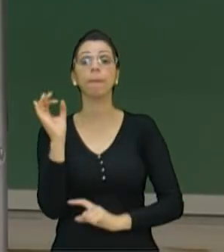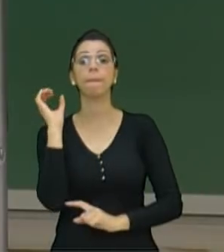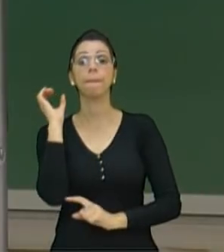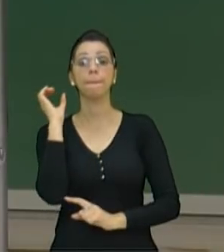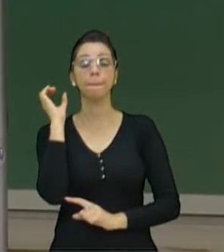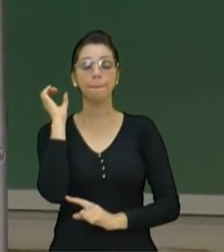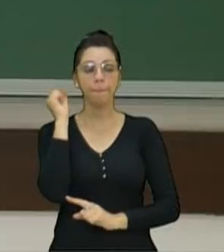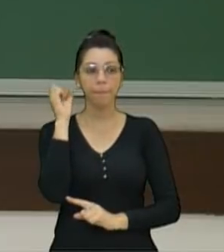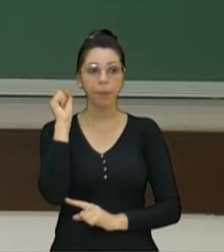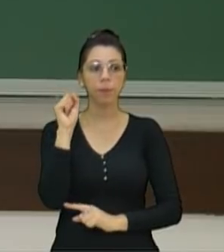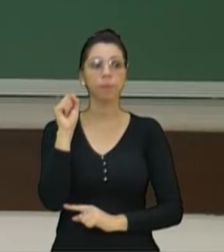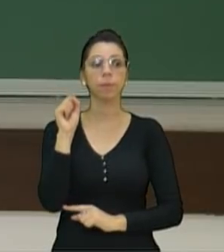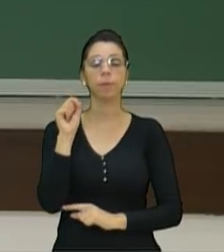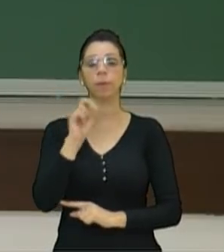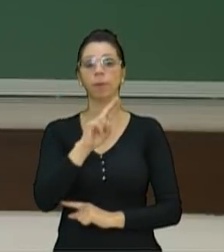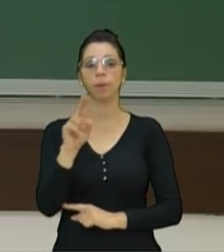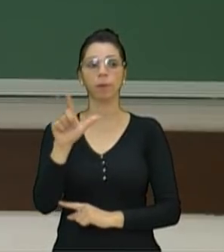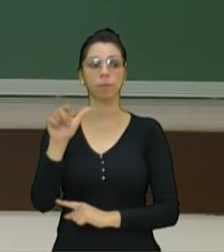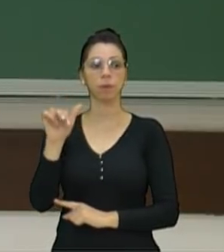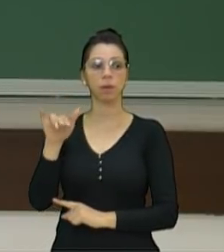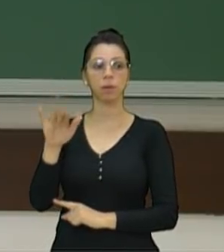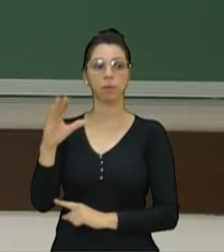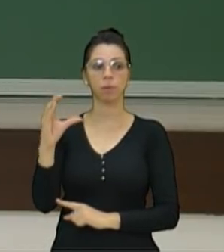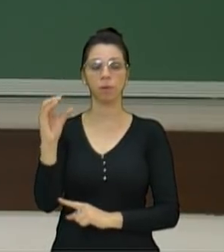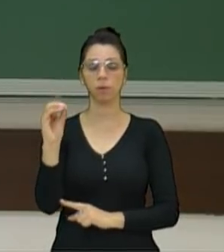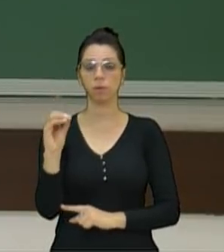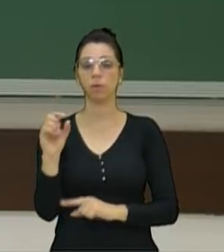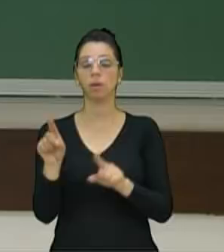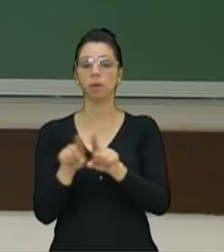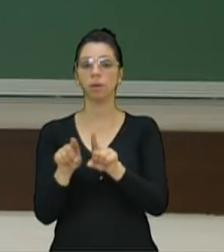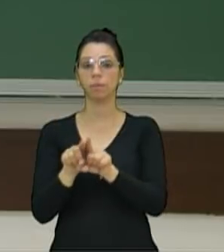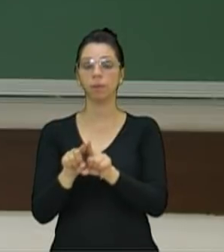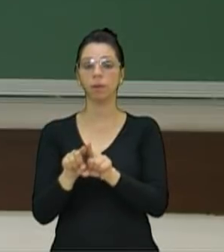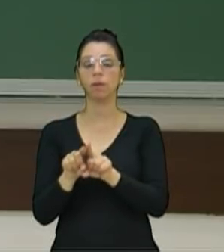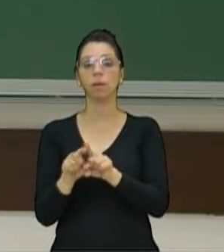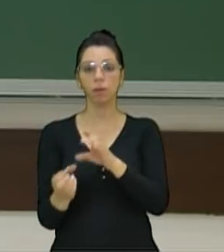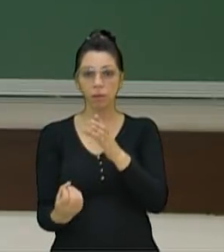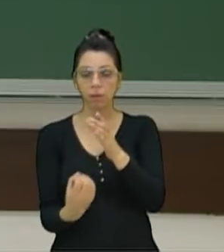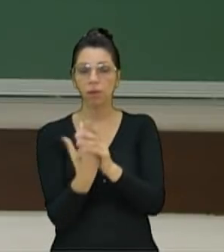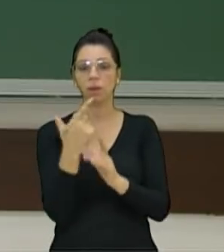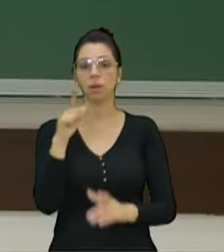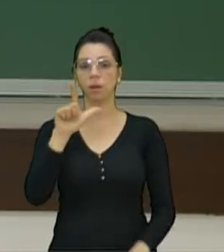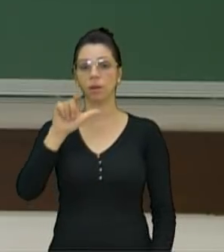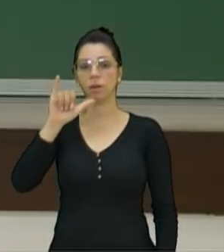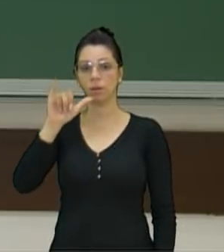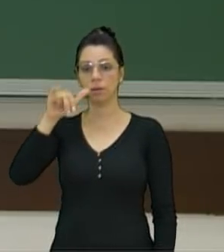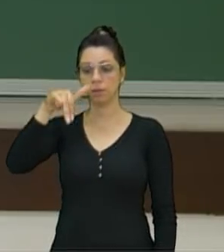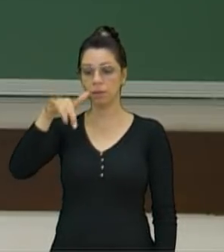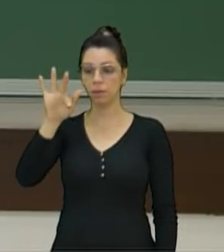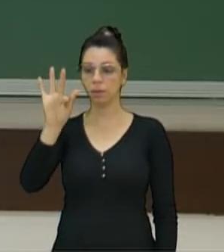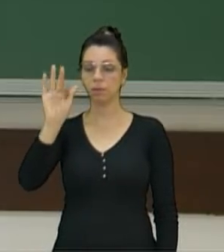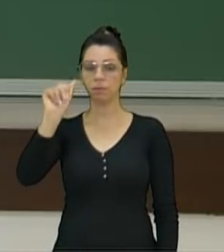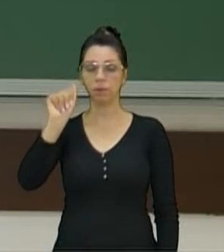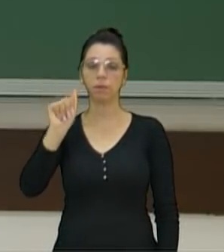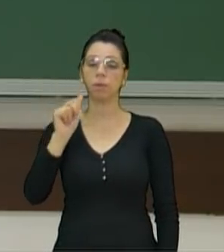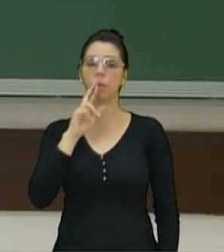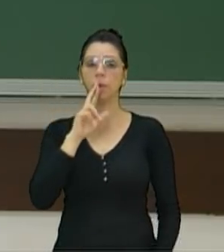o plasma são os que formam justamente a linfa, tá? Então, a nossa resposta correta aqui era a letra